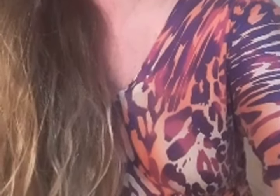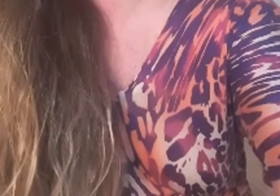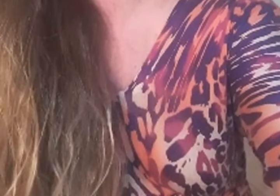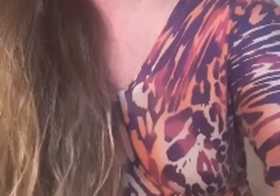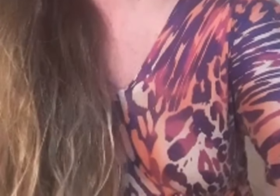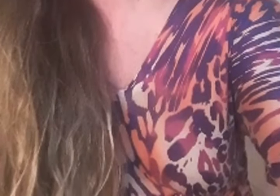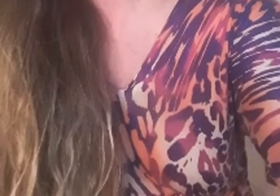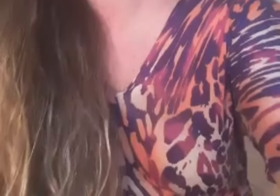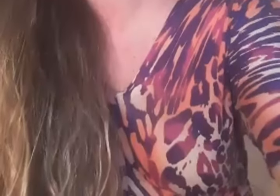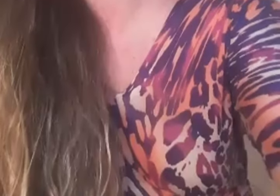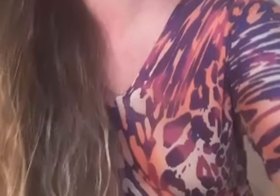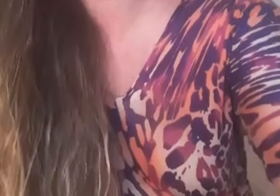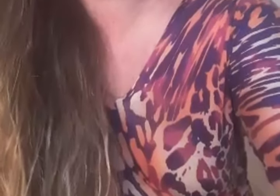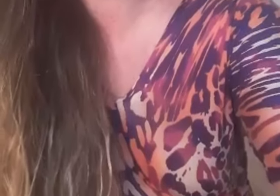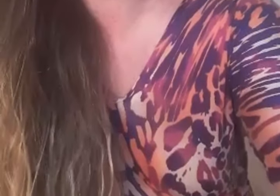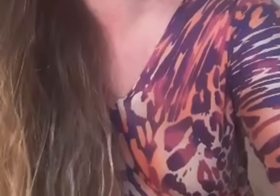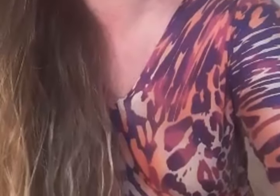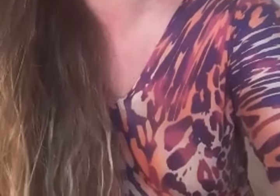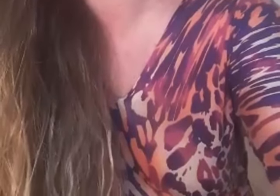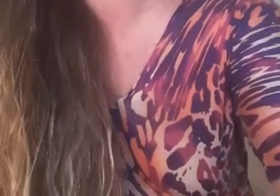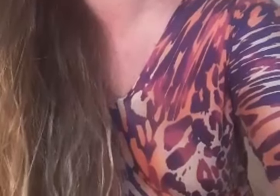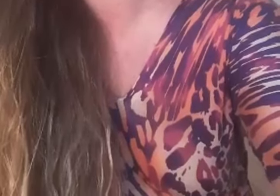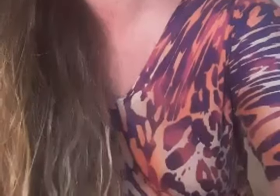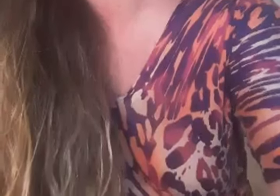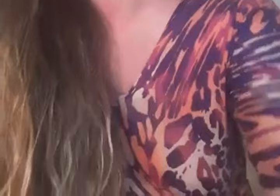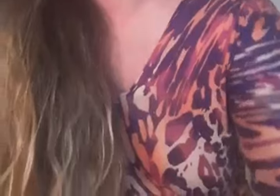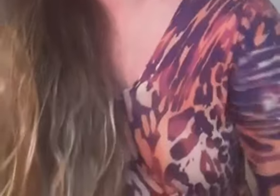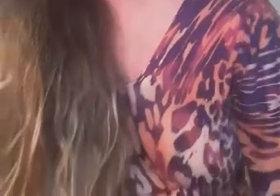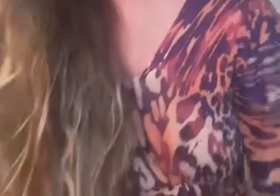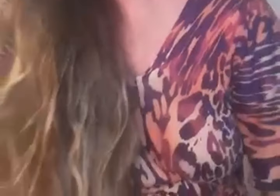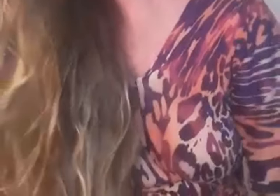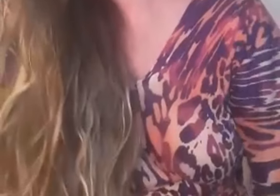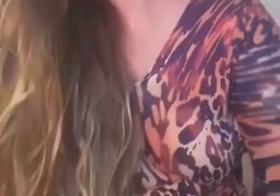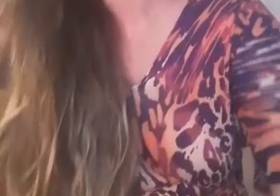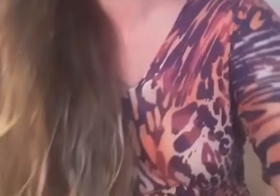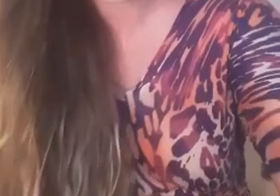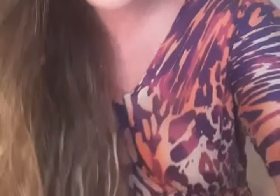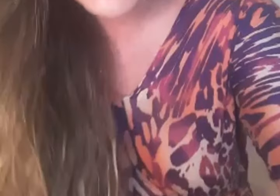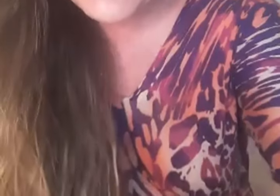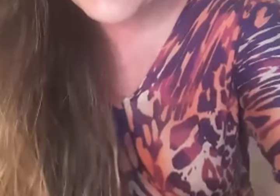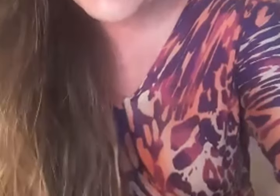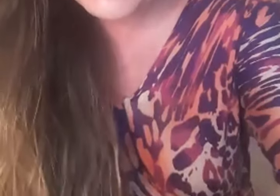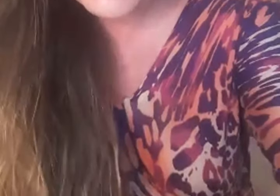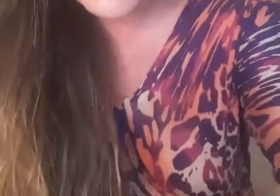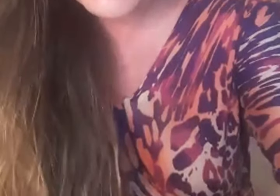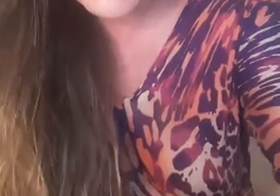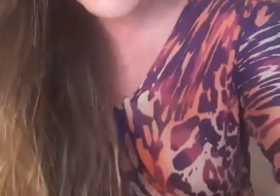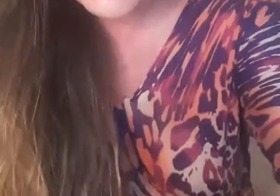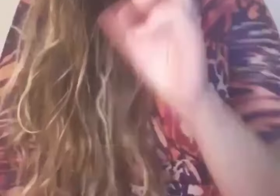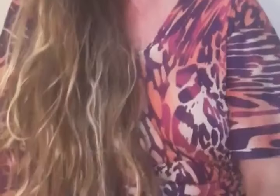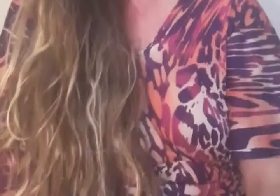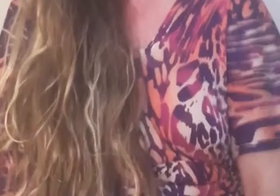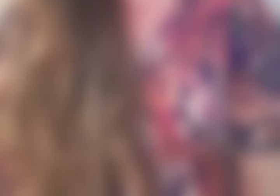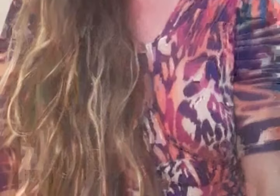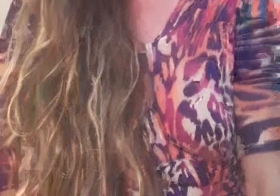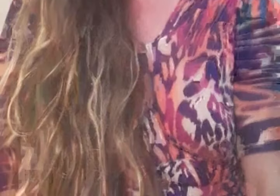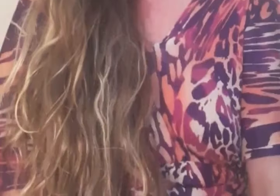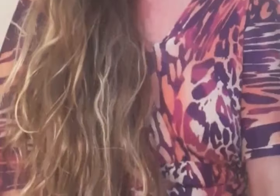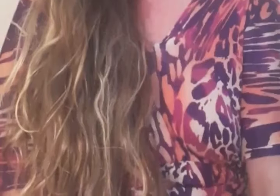se já tiver. Jennifer também. Que aí eu vou aceitar. Tô aceitando a Jussara aqui. Se quiser,